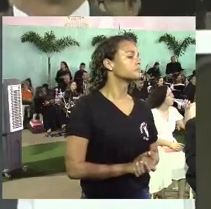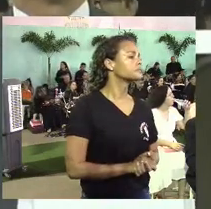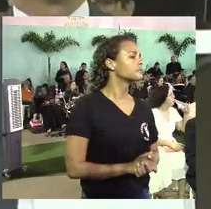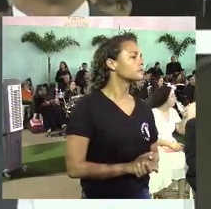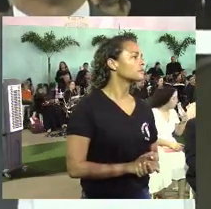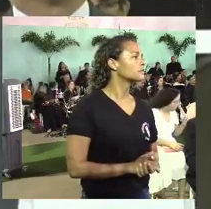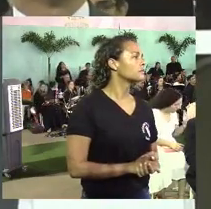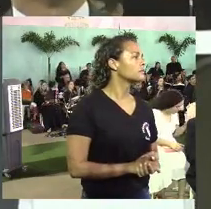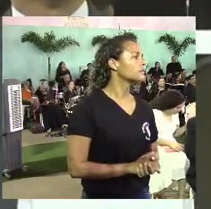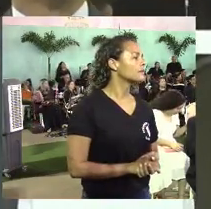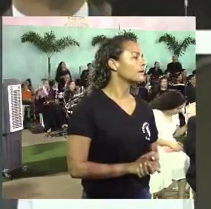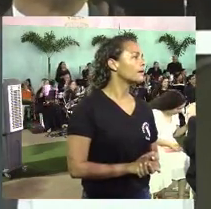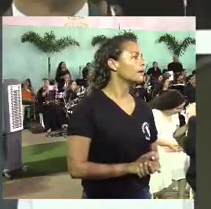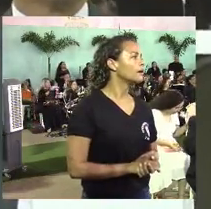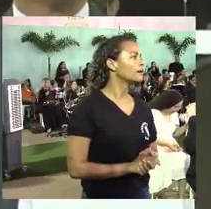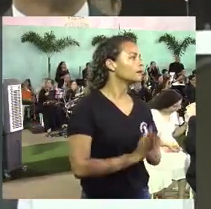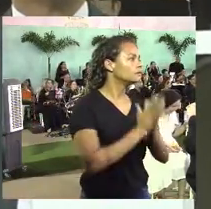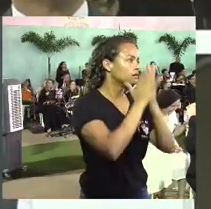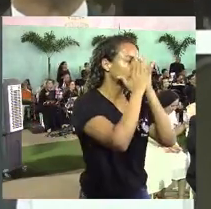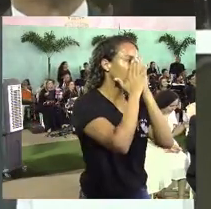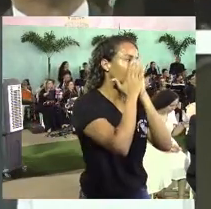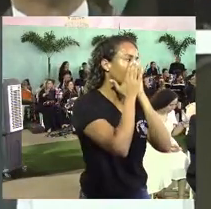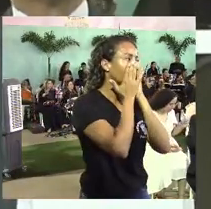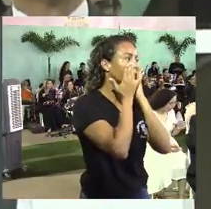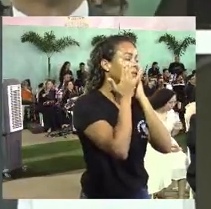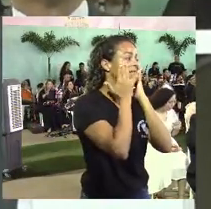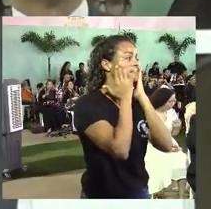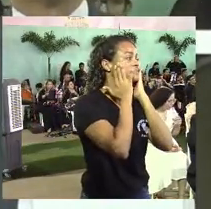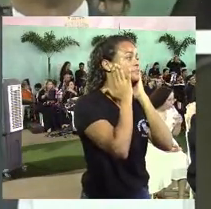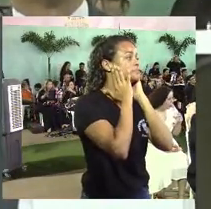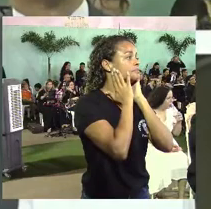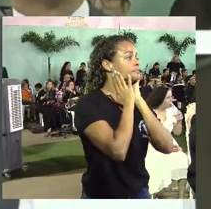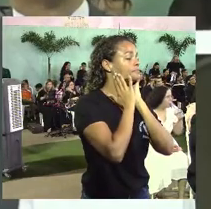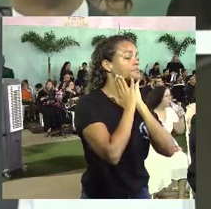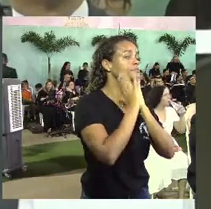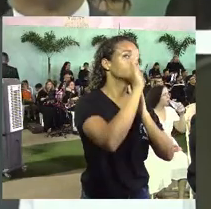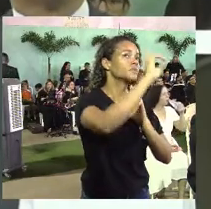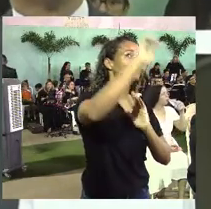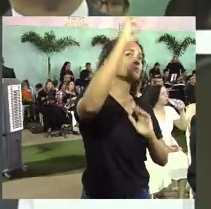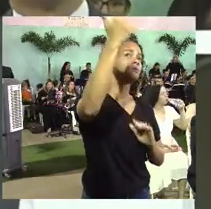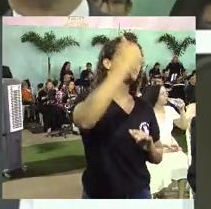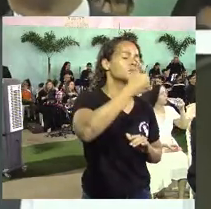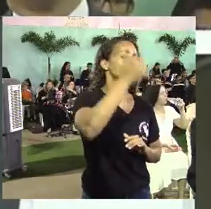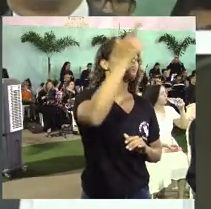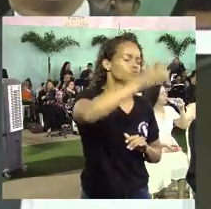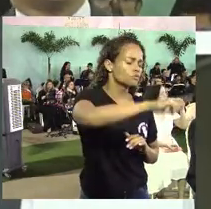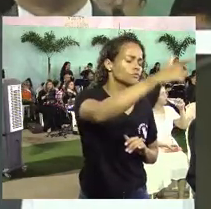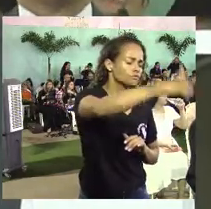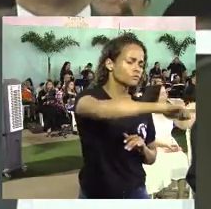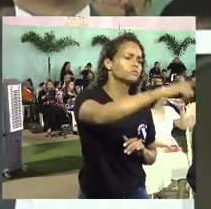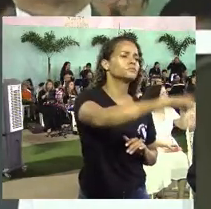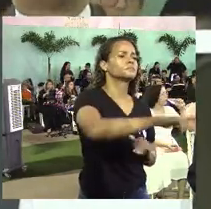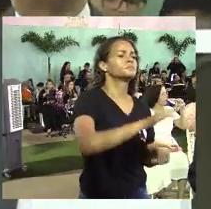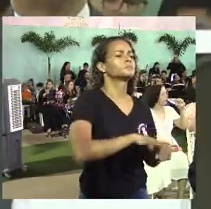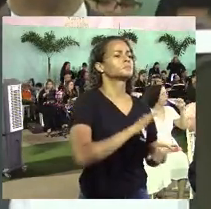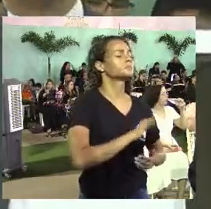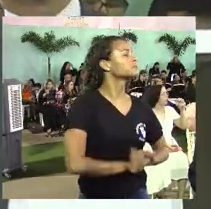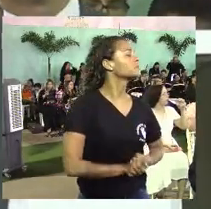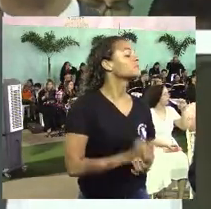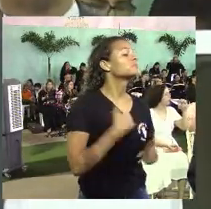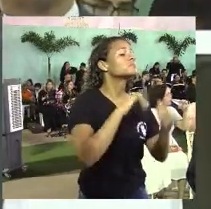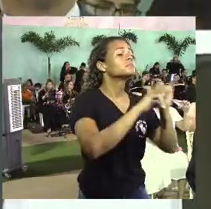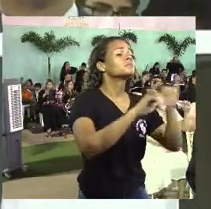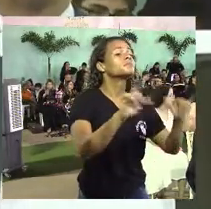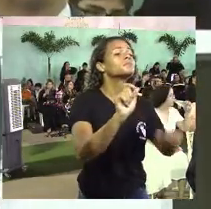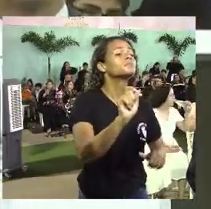outra vez Vai em frente tente um pouco mais eu